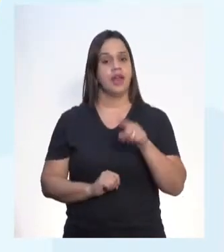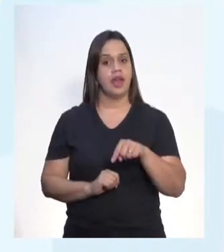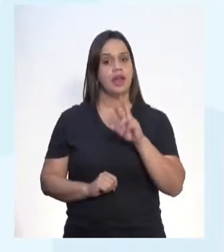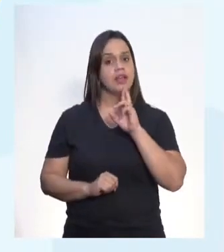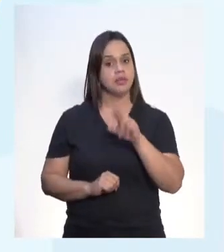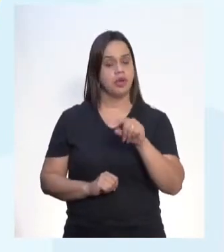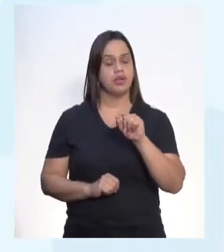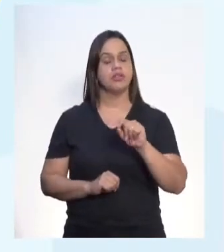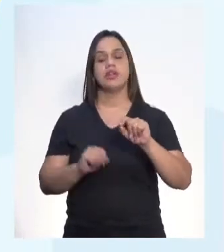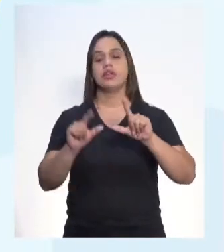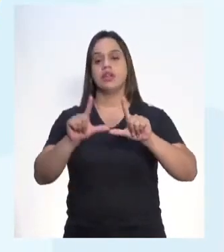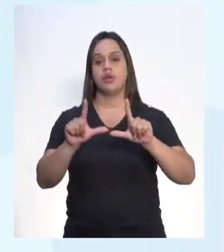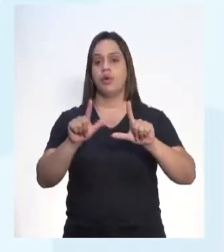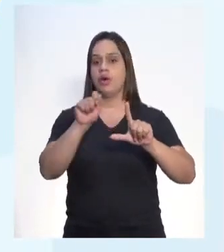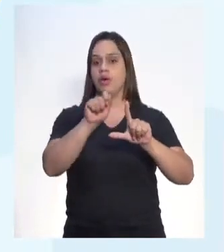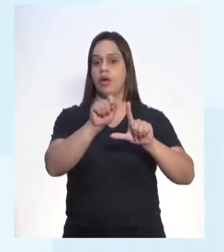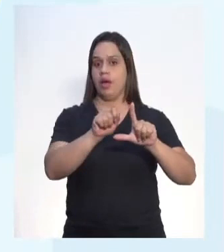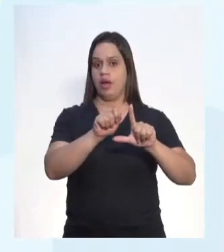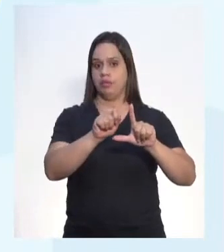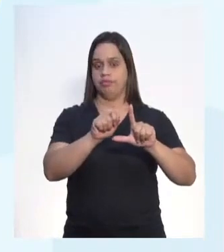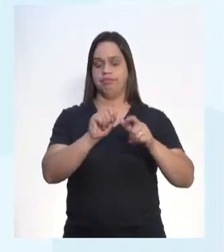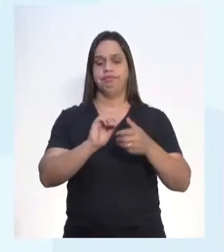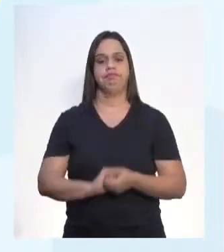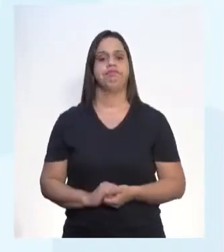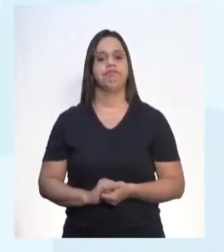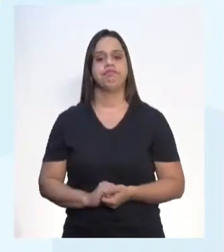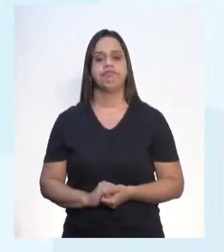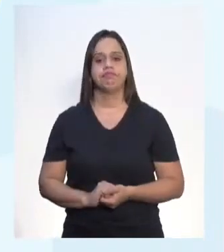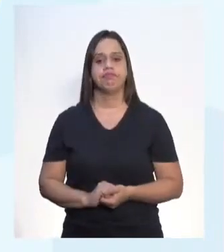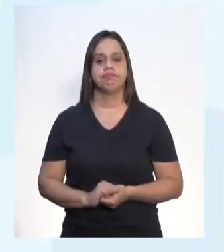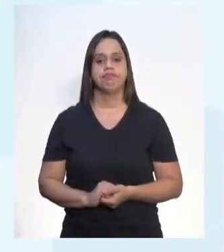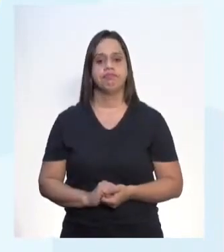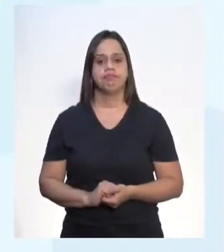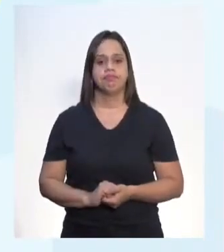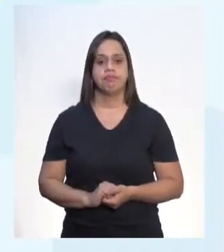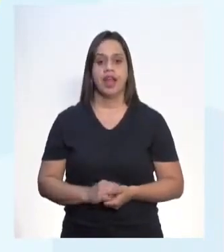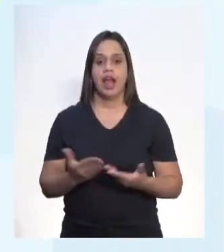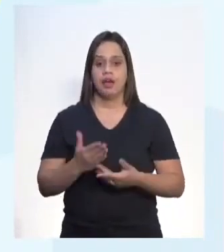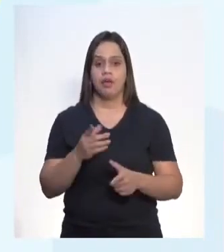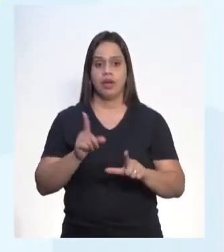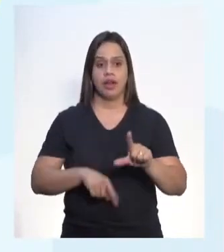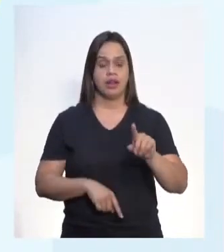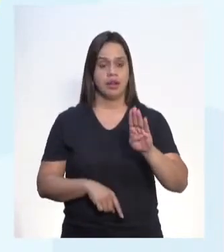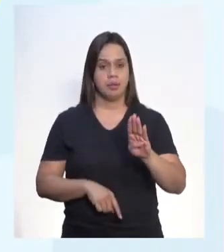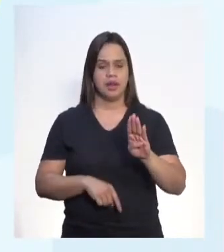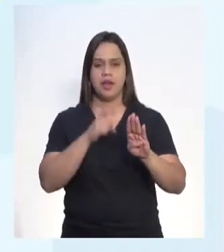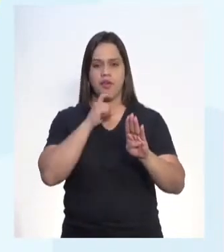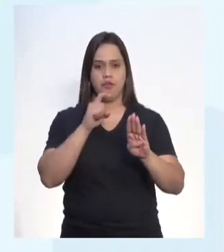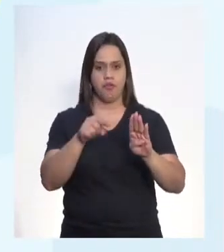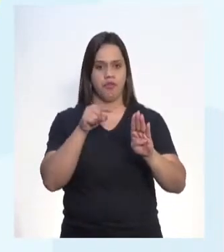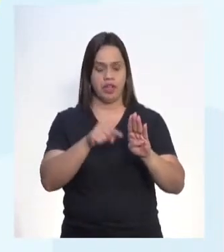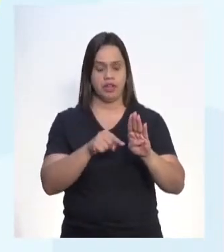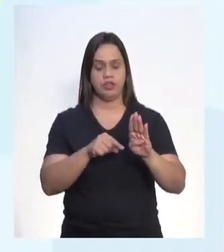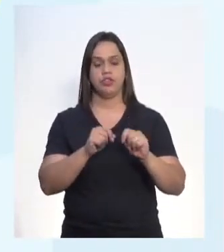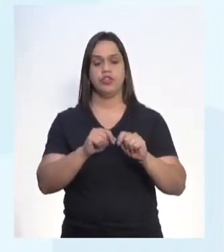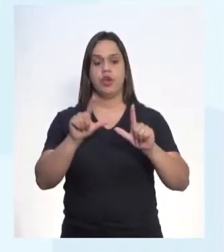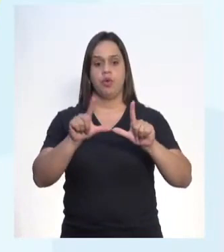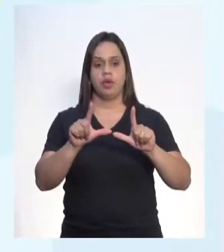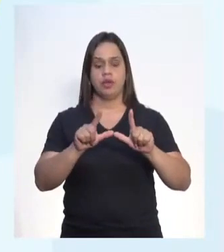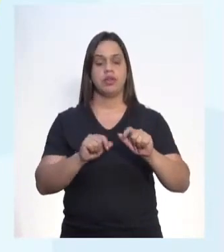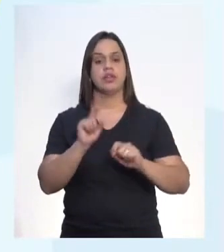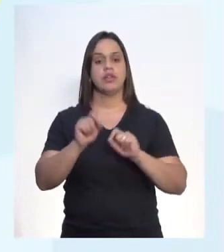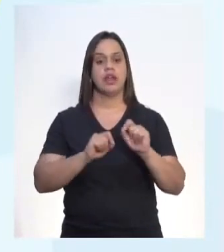é a área do quadrado chamado A. Vou para o B, que é o verde, e que tem